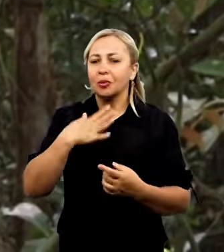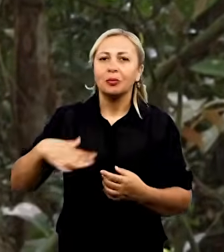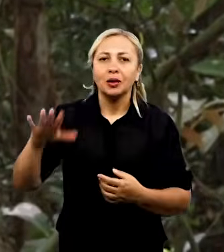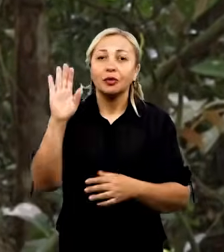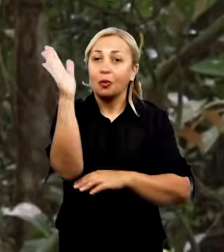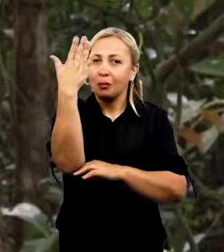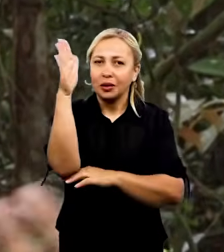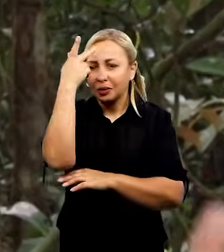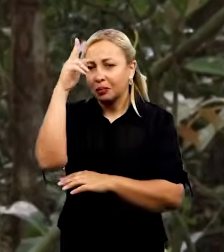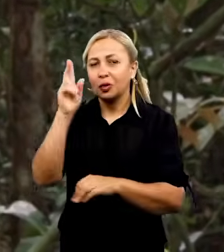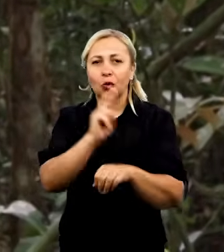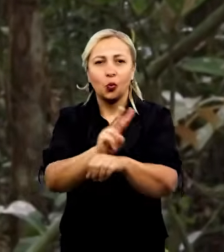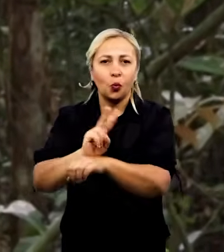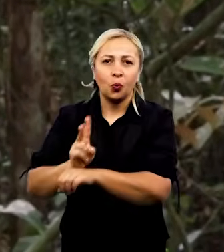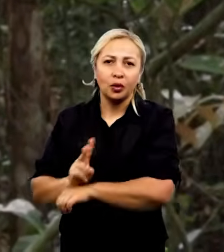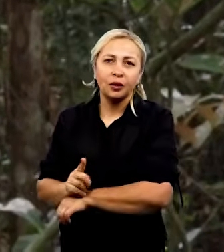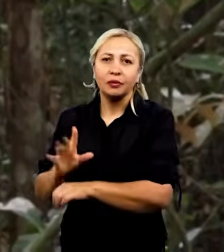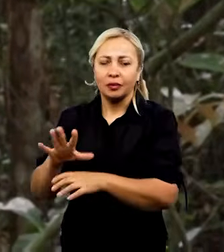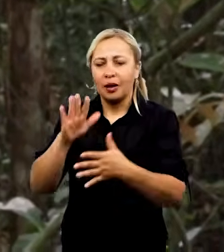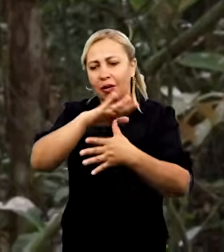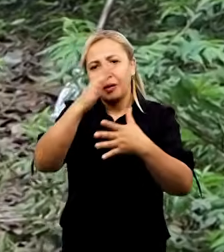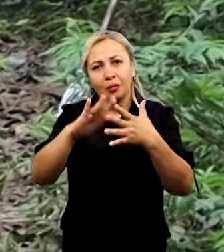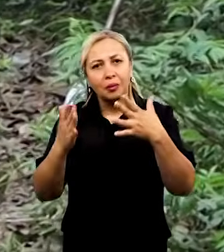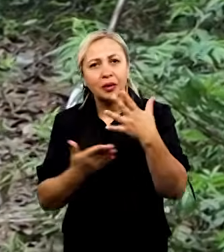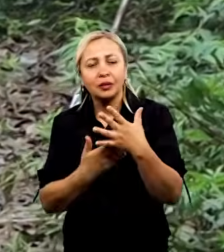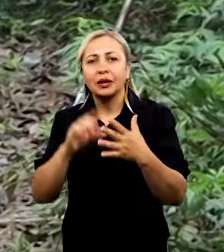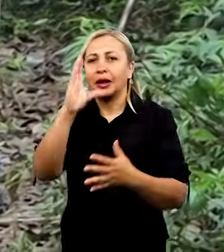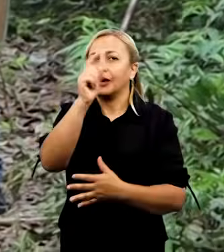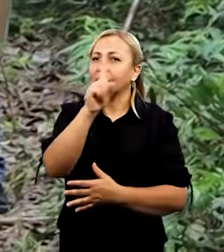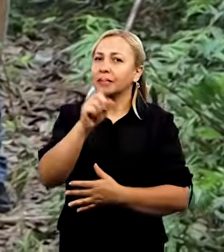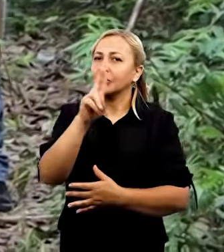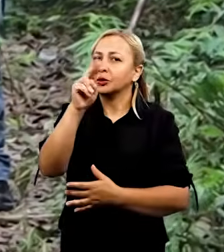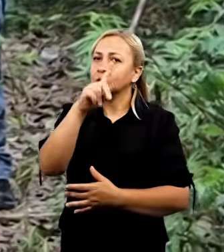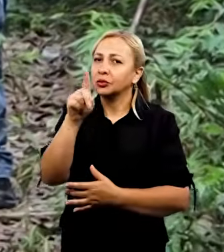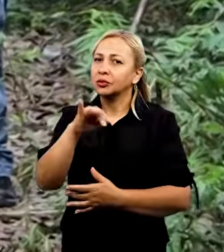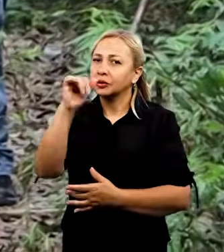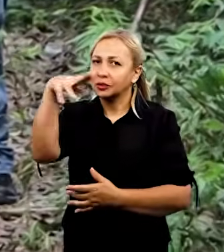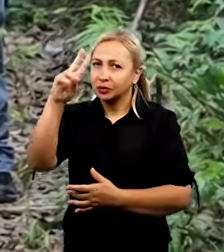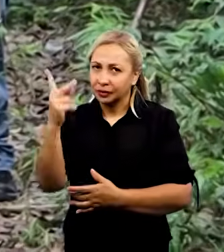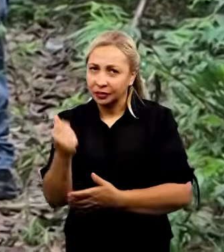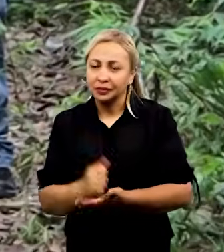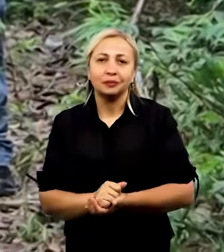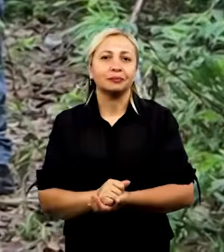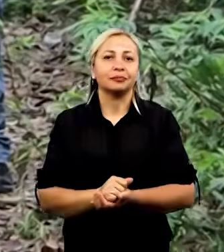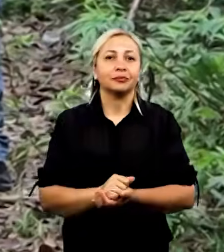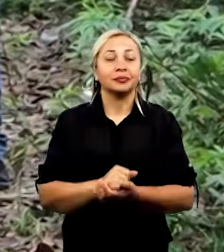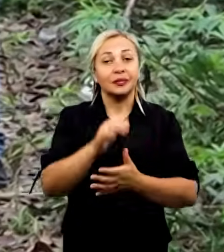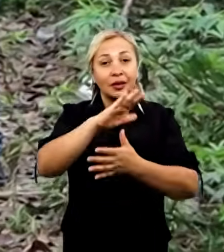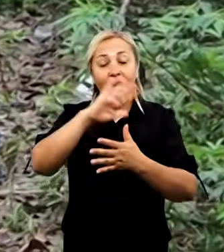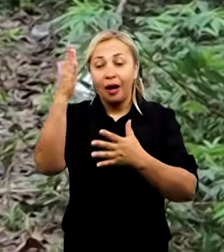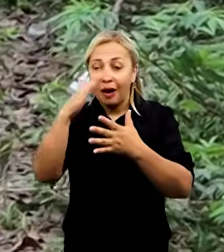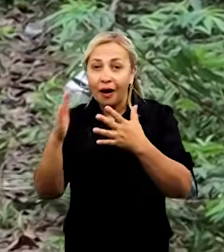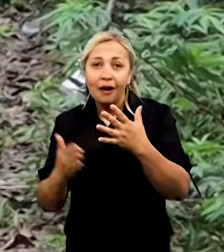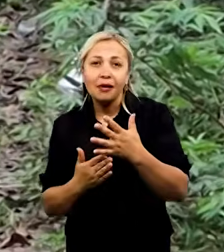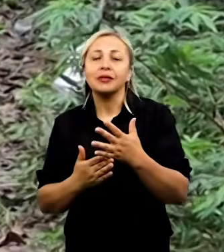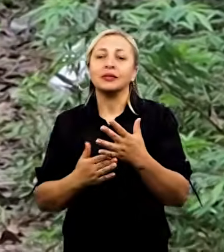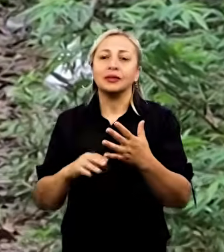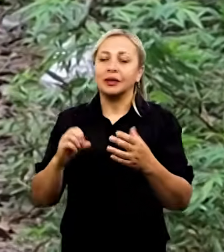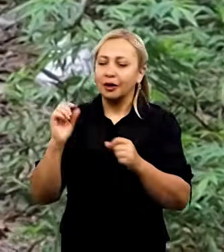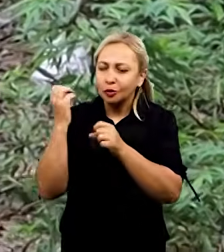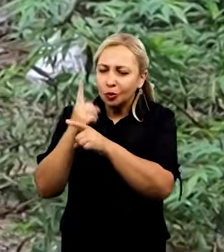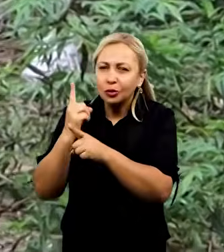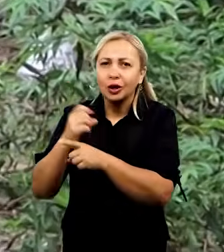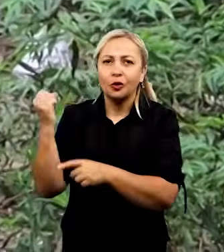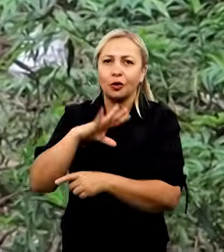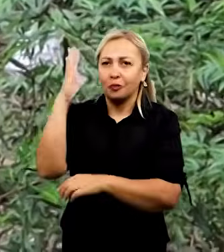gente conservar esse fragmento tão rico que é a Mata de Casuzinha. Na Mata da Casuzinha, a descoberta de novas espécies mobiliza estudantes